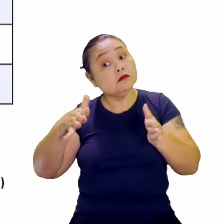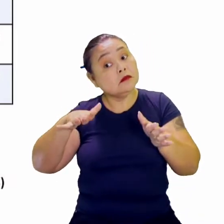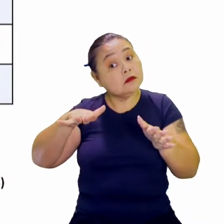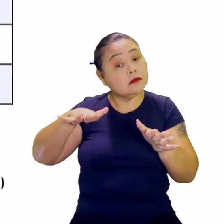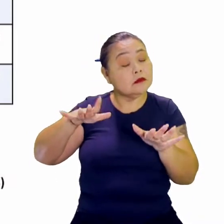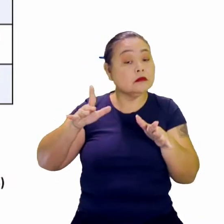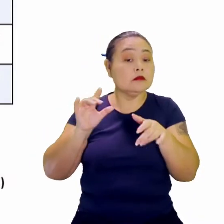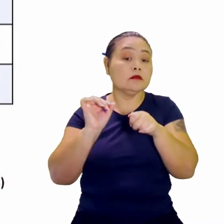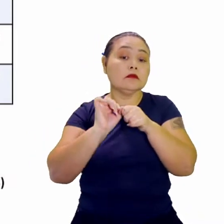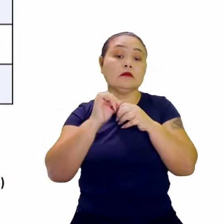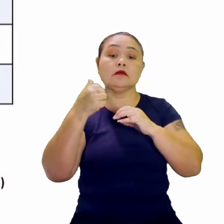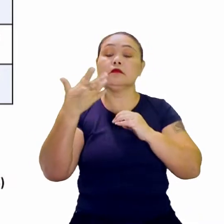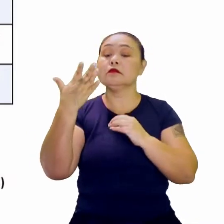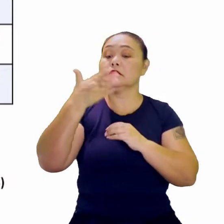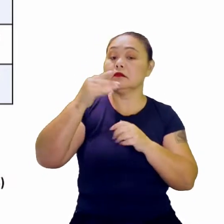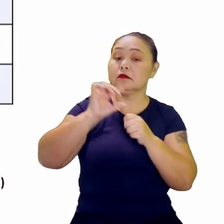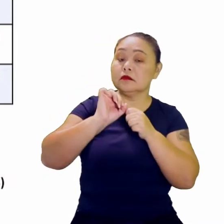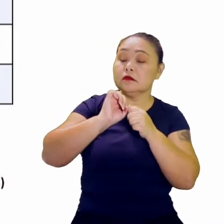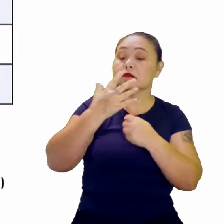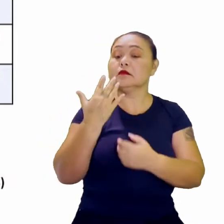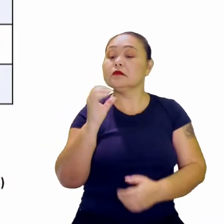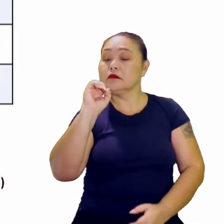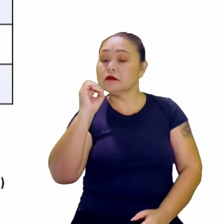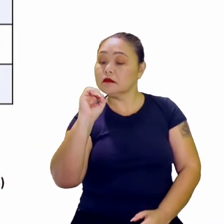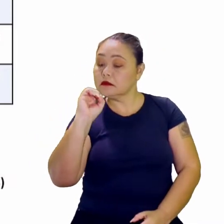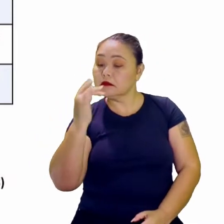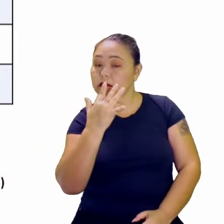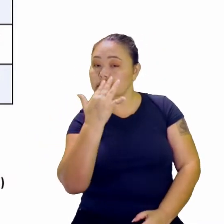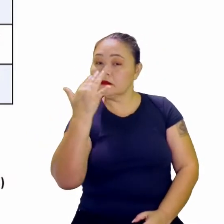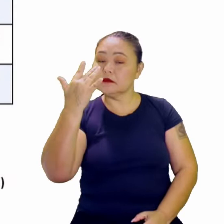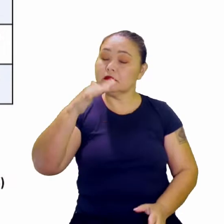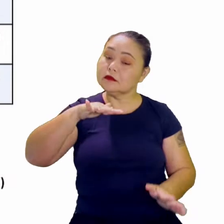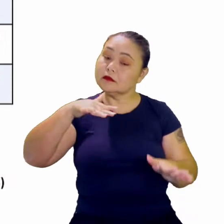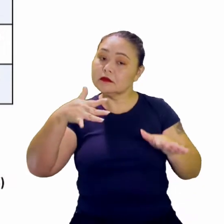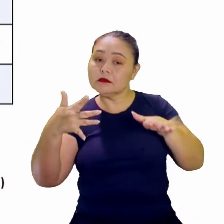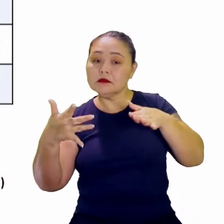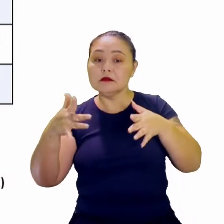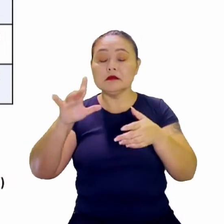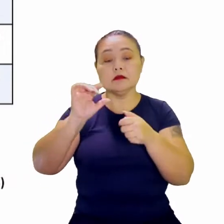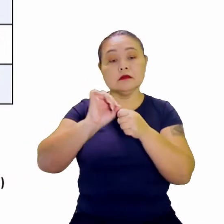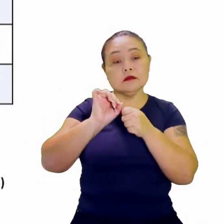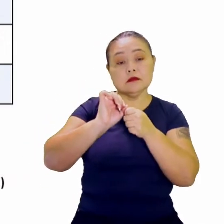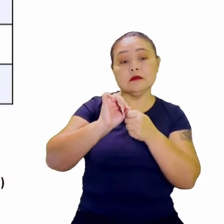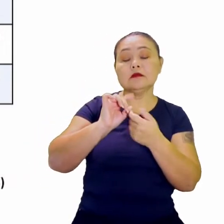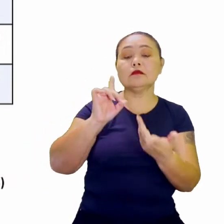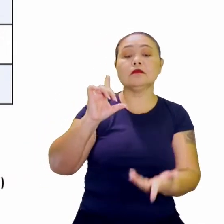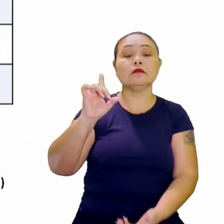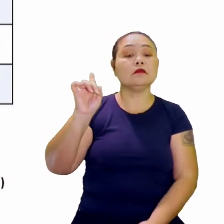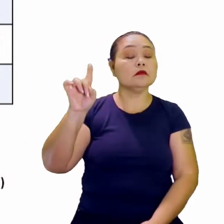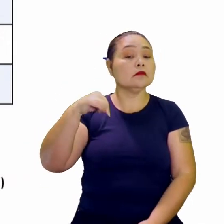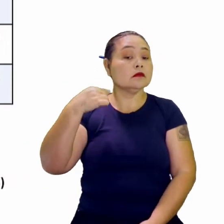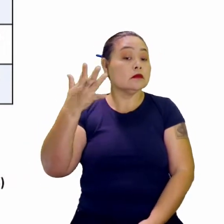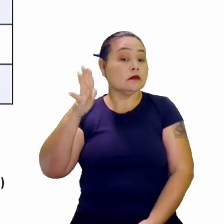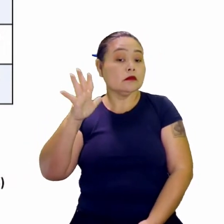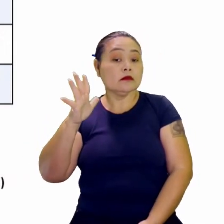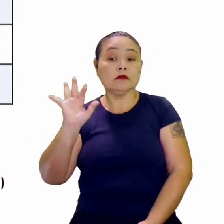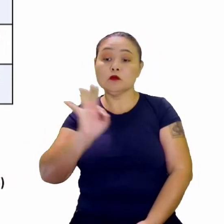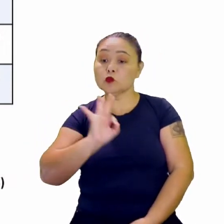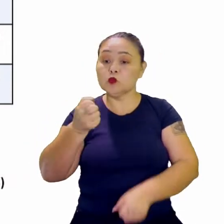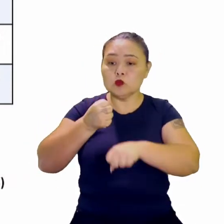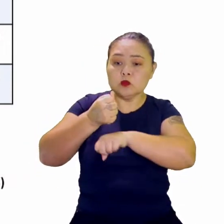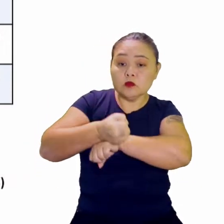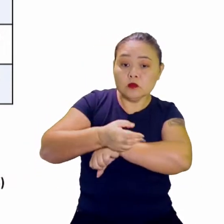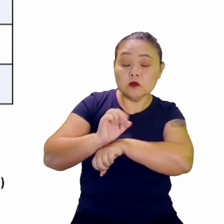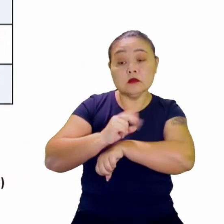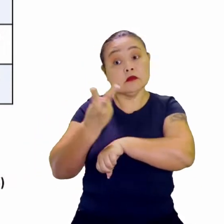Intermediário, glicolítico oxidativo, intermediário, nível de resistência, é anaeróbio